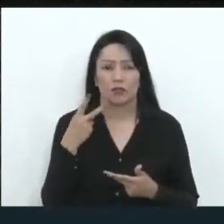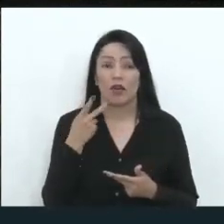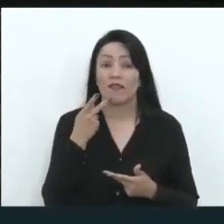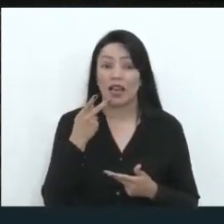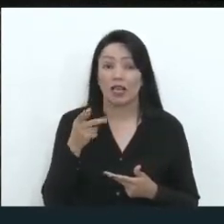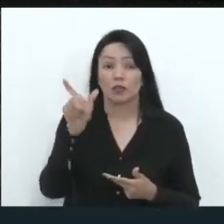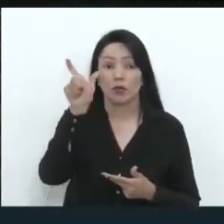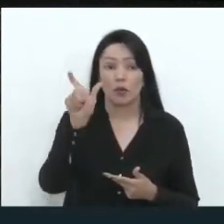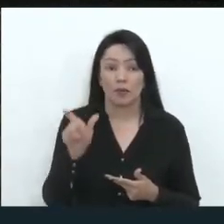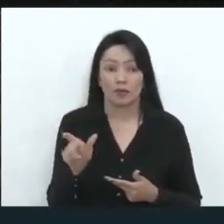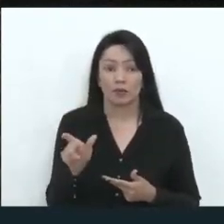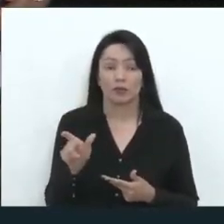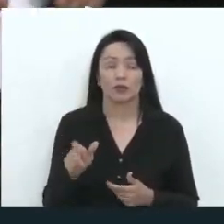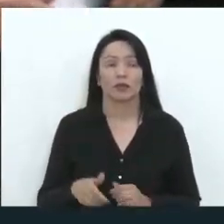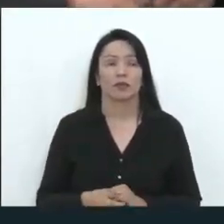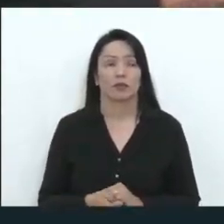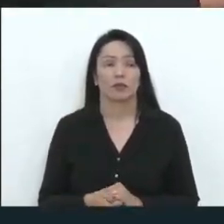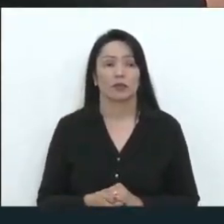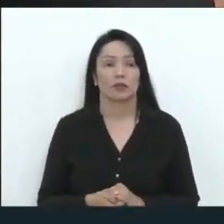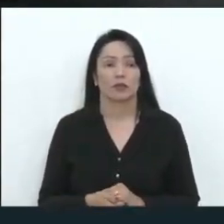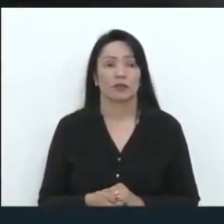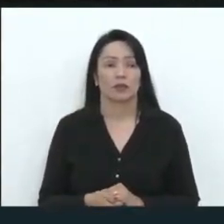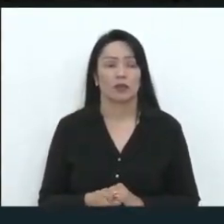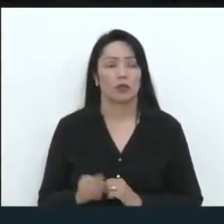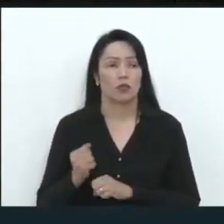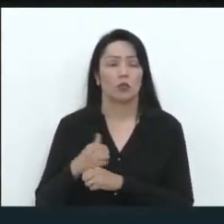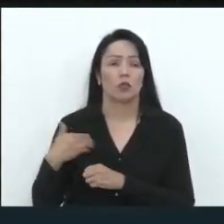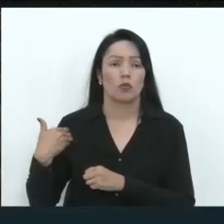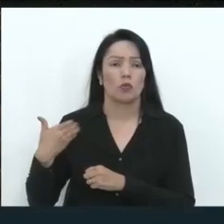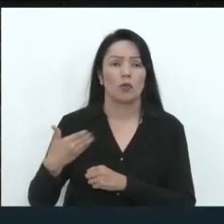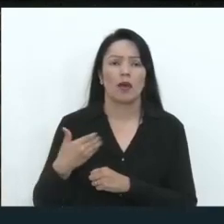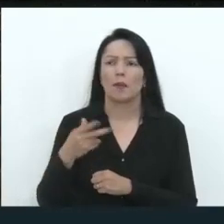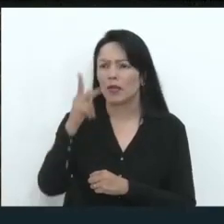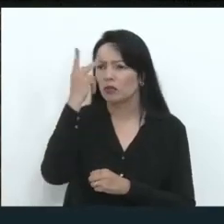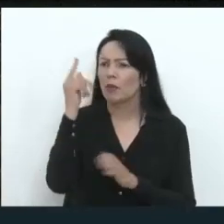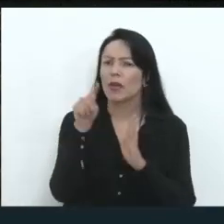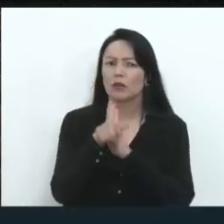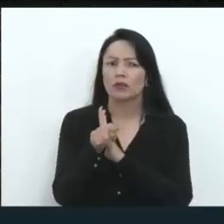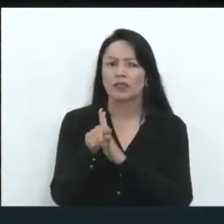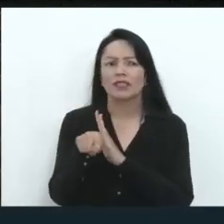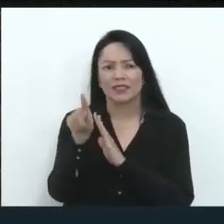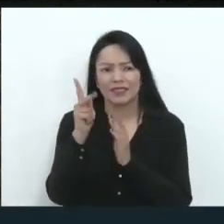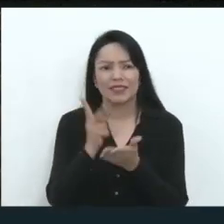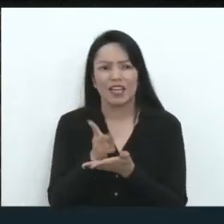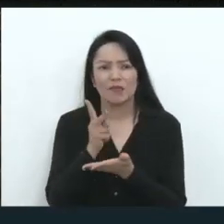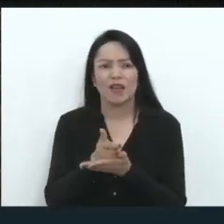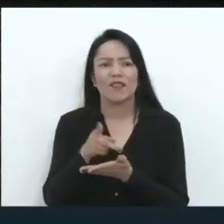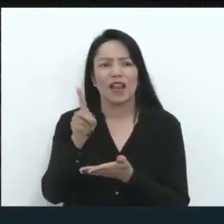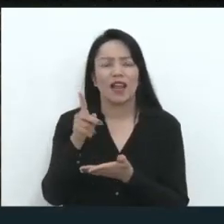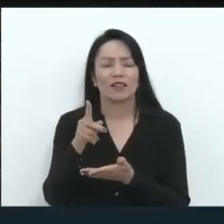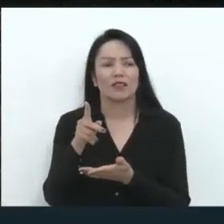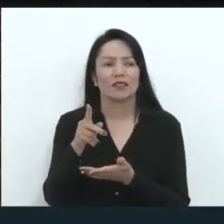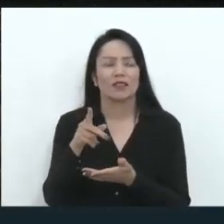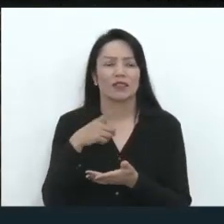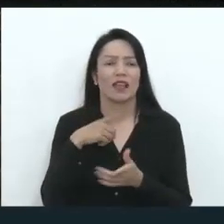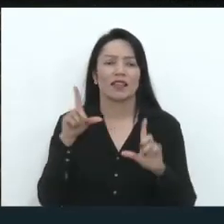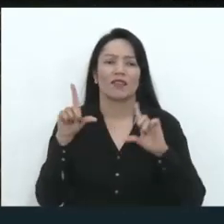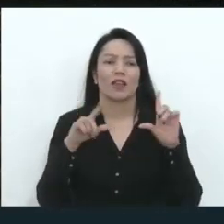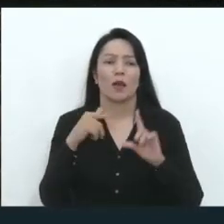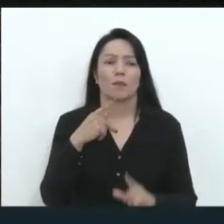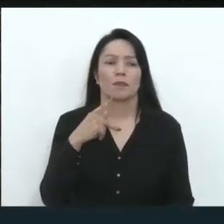que nos últimos tempos, até o pessoal perguntava, você sempre está lá no programa do Pedro. É, o Pedro nunca me